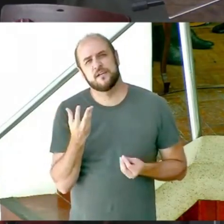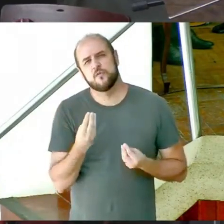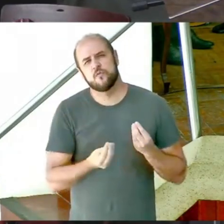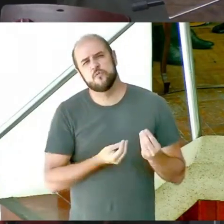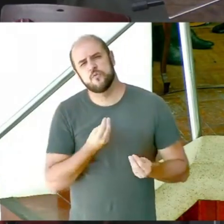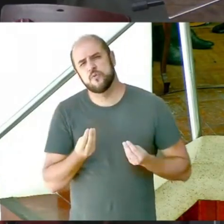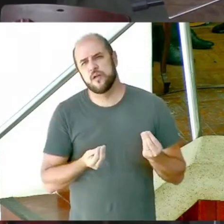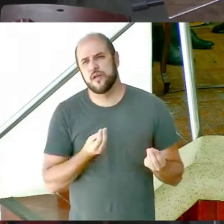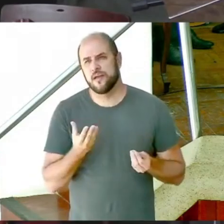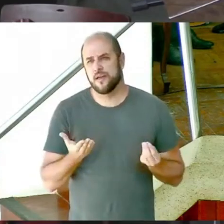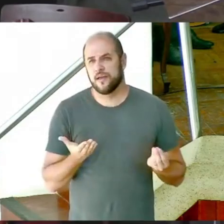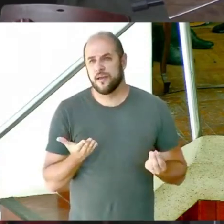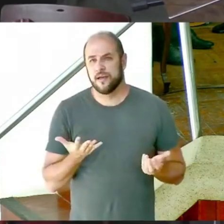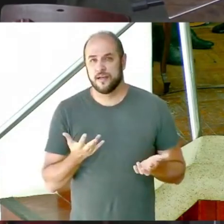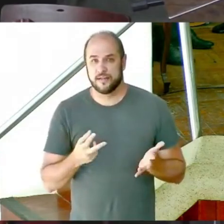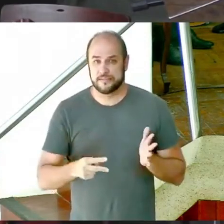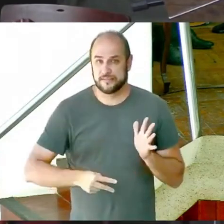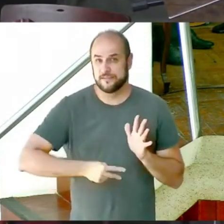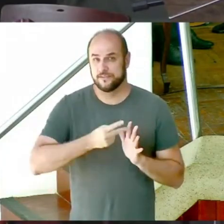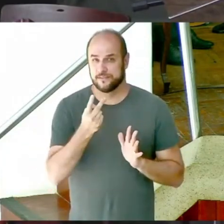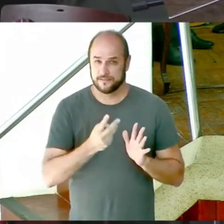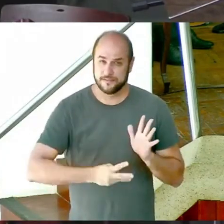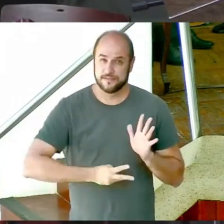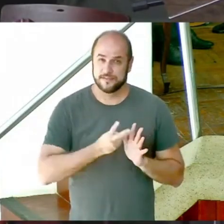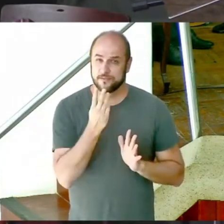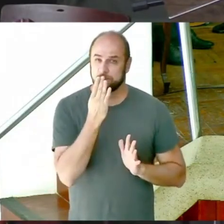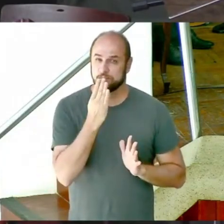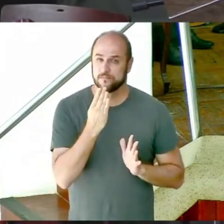desdobramentos desta segunda e terceira petição.